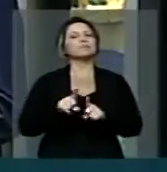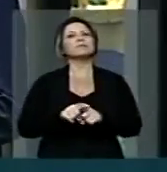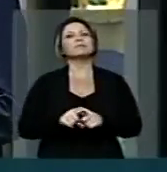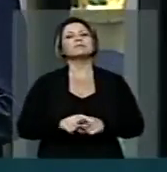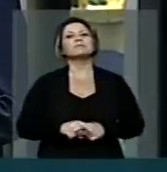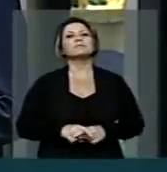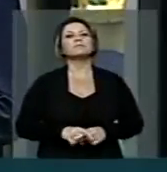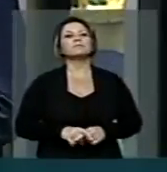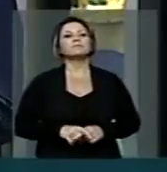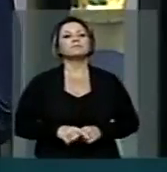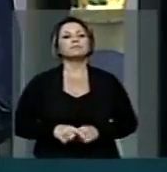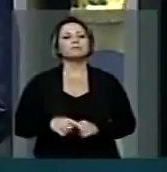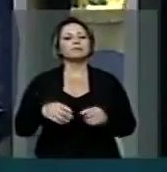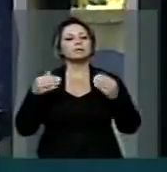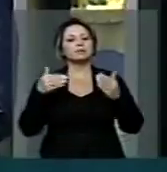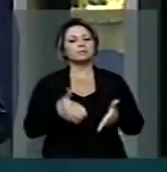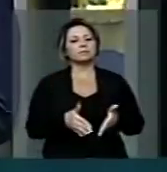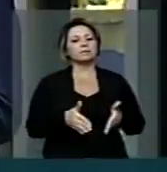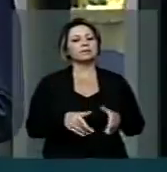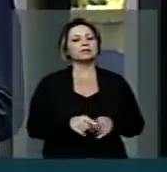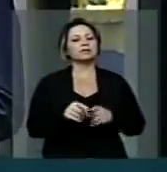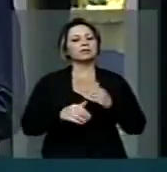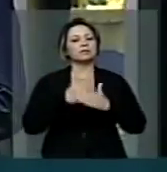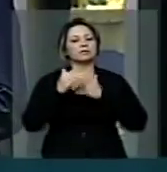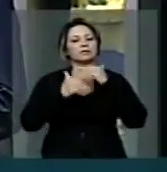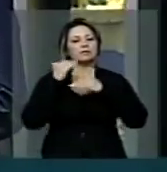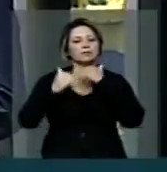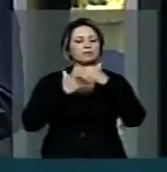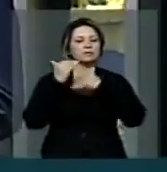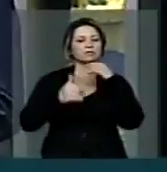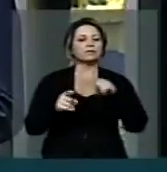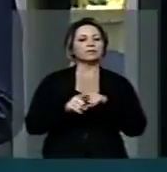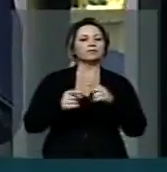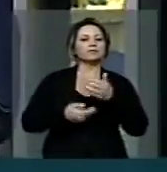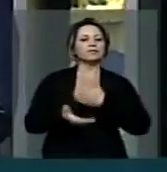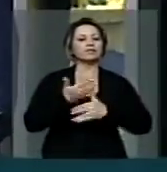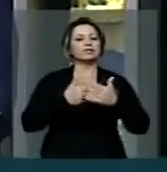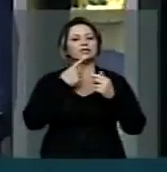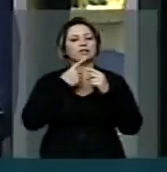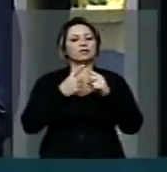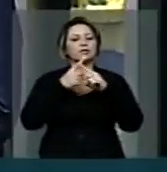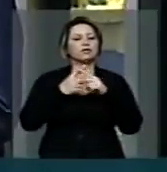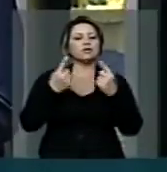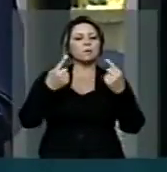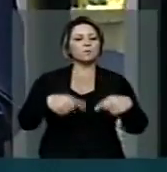a participação, o envolvimento, a disputa,